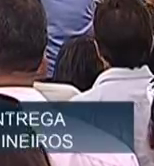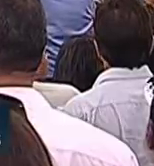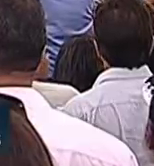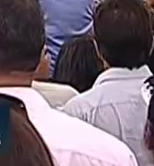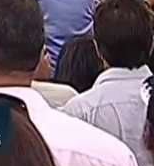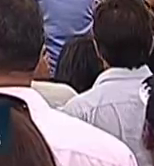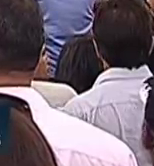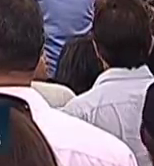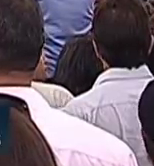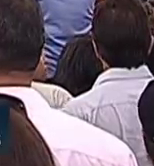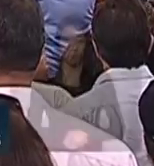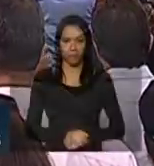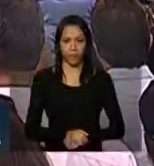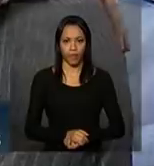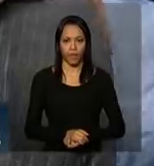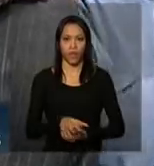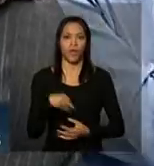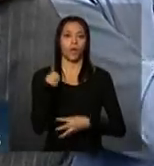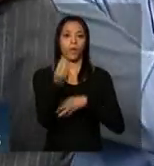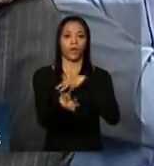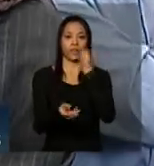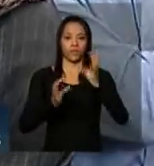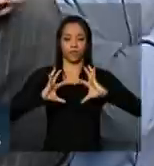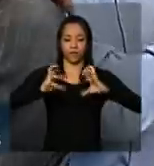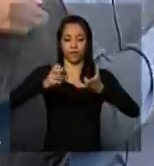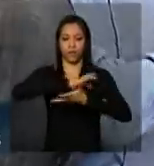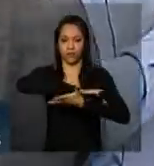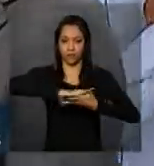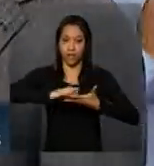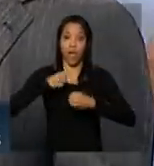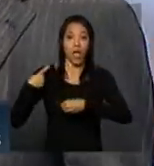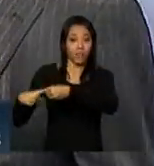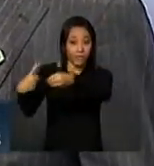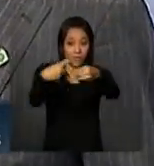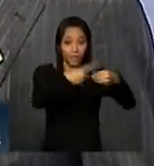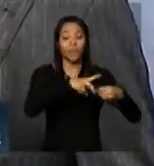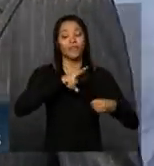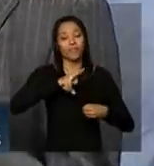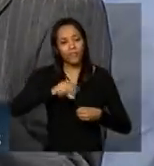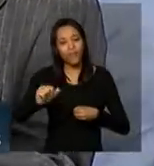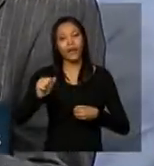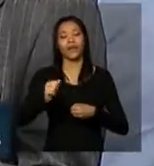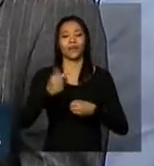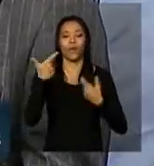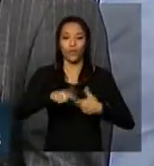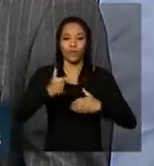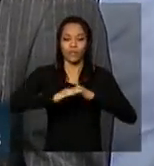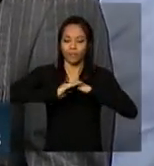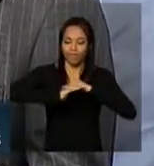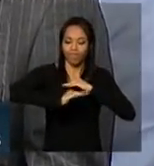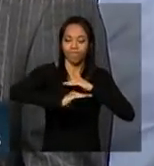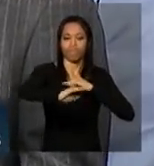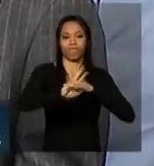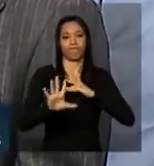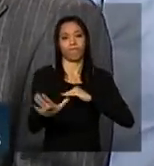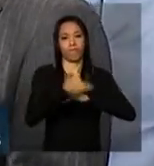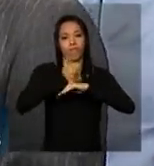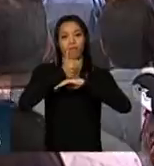com a entrega dessas máquinas as prefeituras vão poder fazer então a recuperação das estradas suais